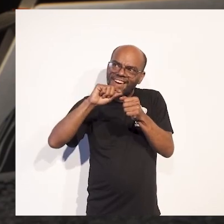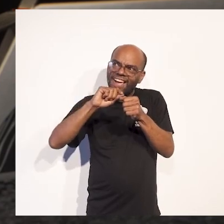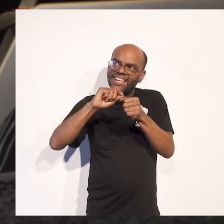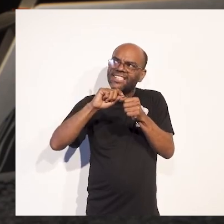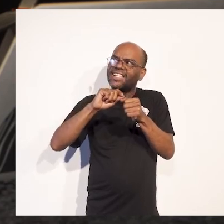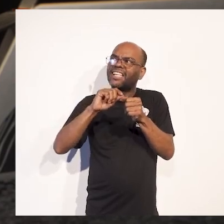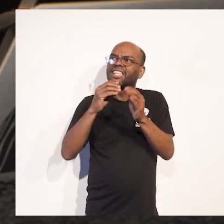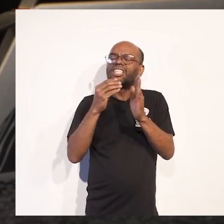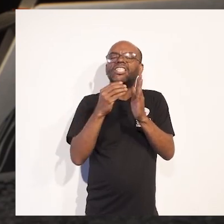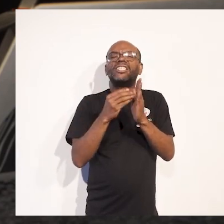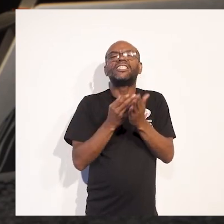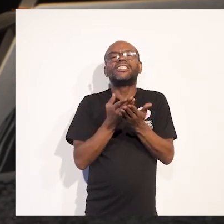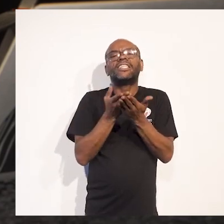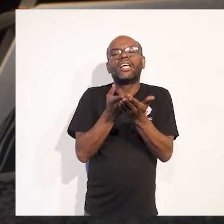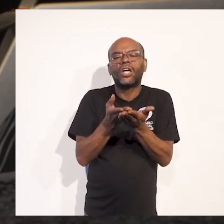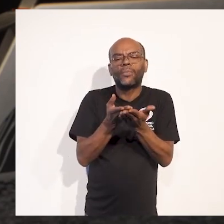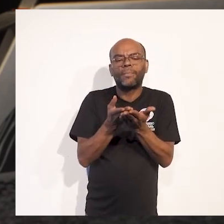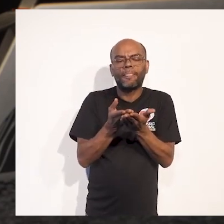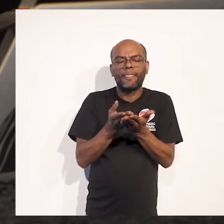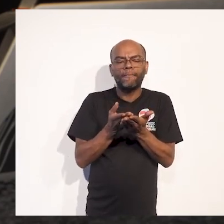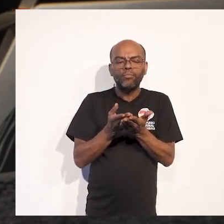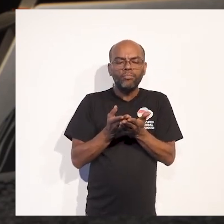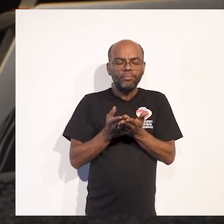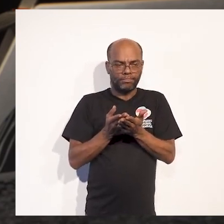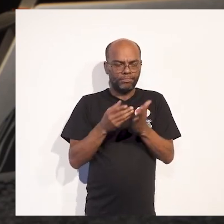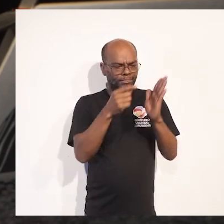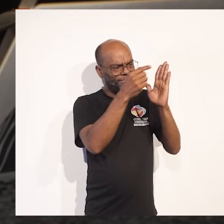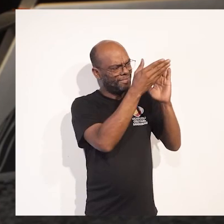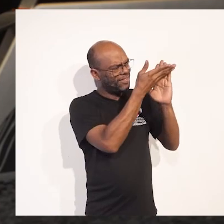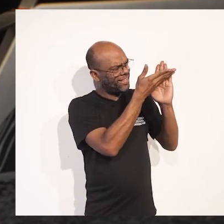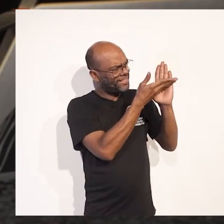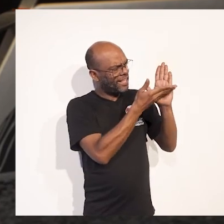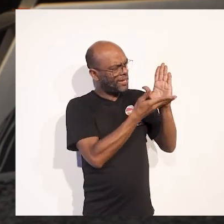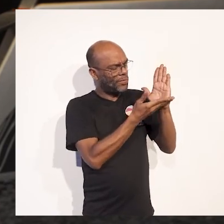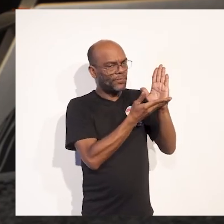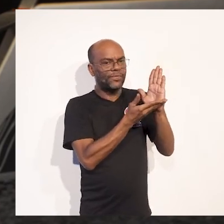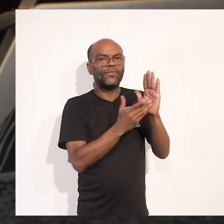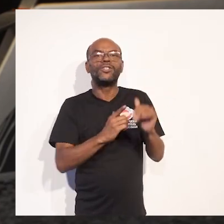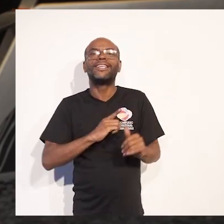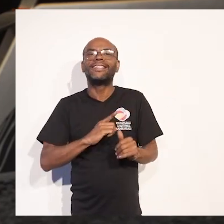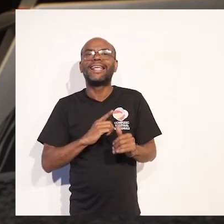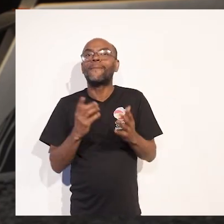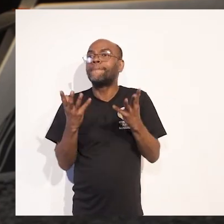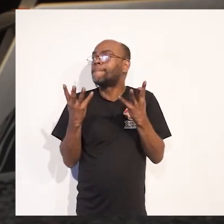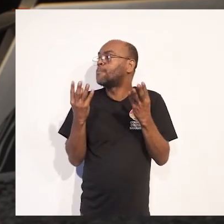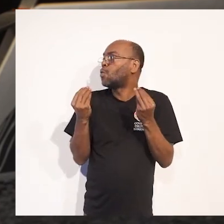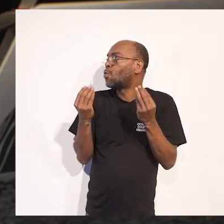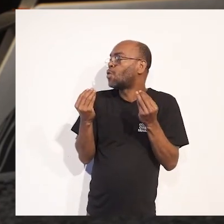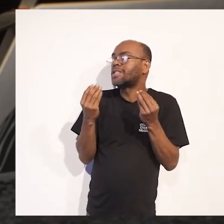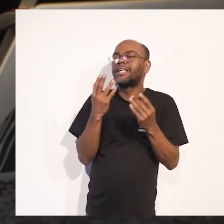eles fornecem uma coisa que a gente chama de catálogo de gelatinas. Aqui nesse catálogo você tem